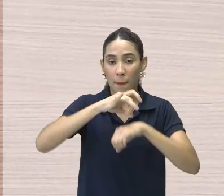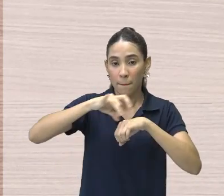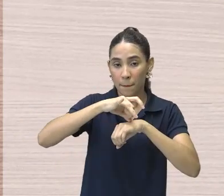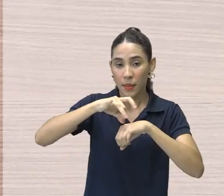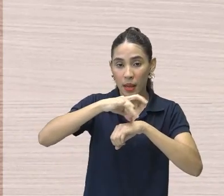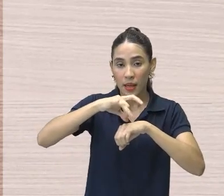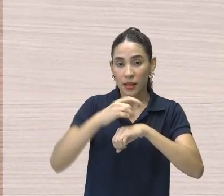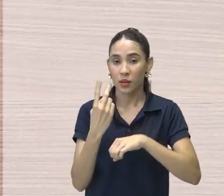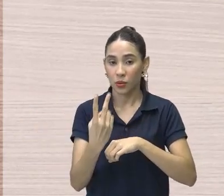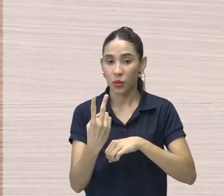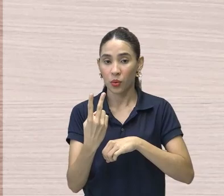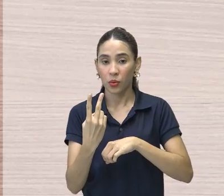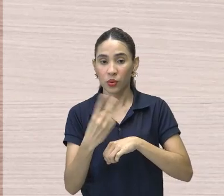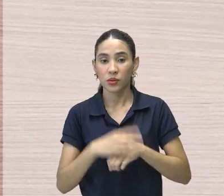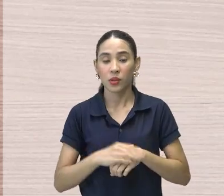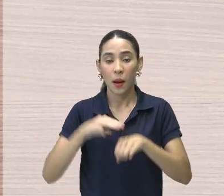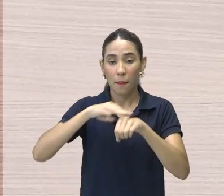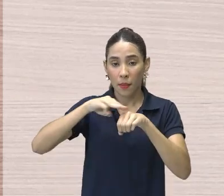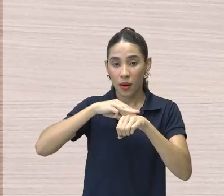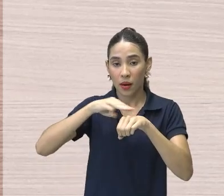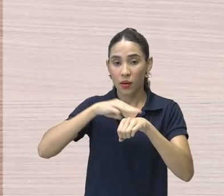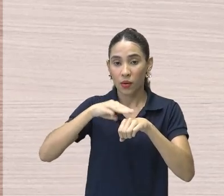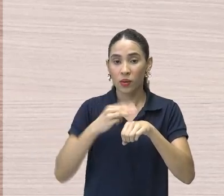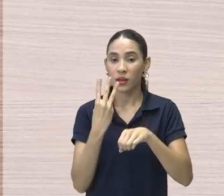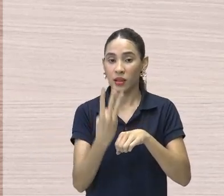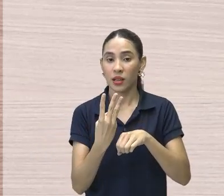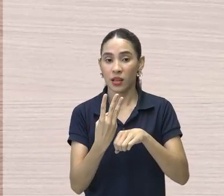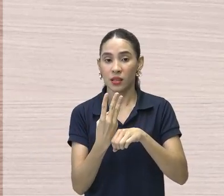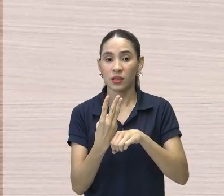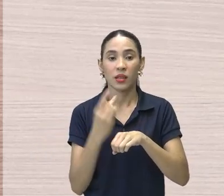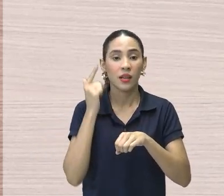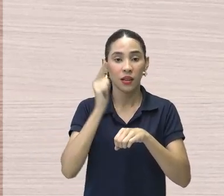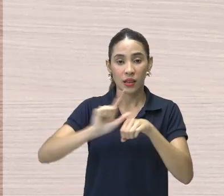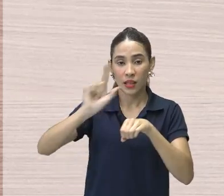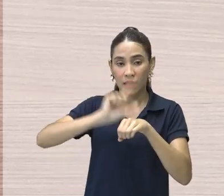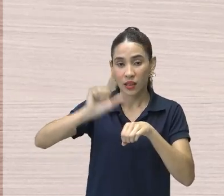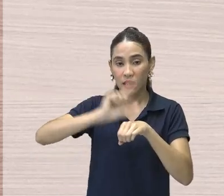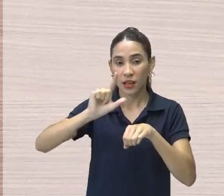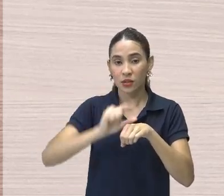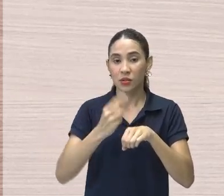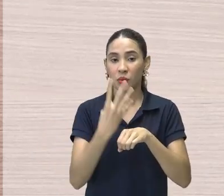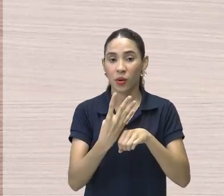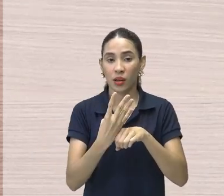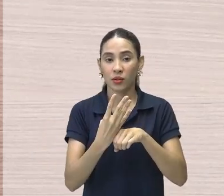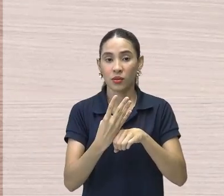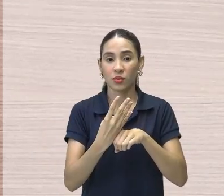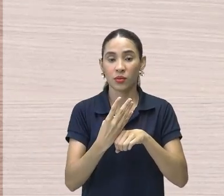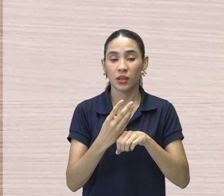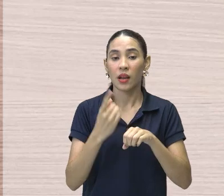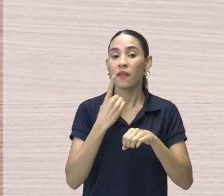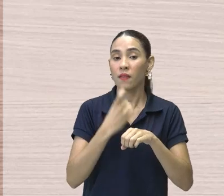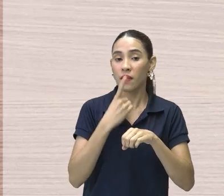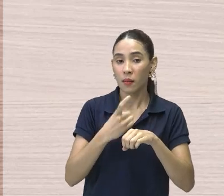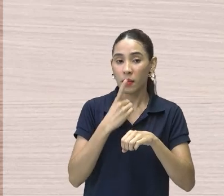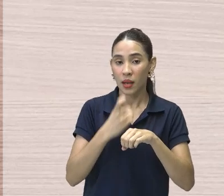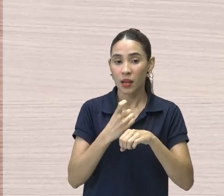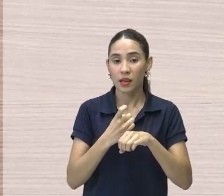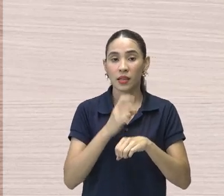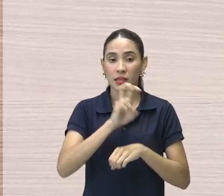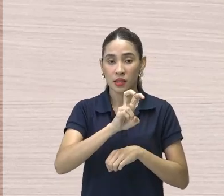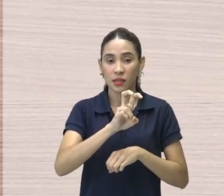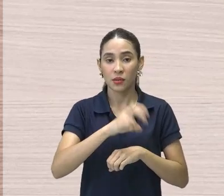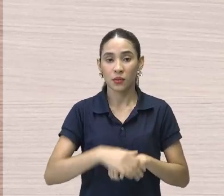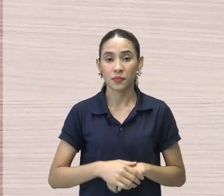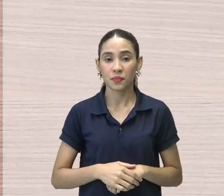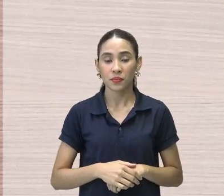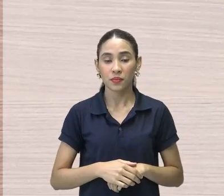preta, posição 2, ficha marrom, posição 3, ficha lilás, posição 4 e ficha vermelha, posição